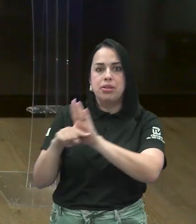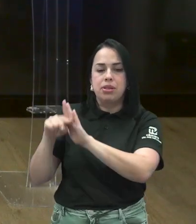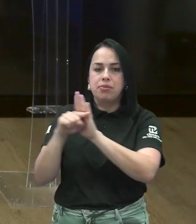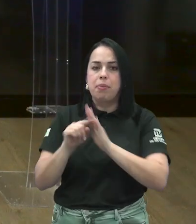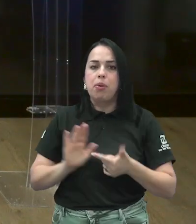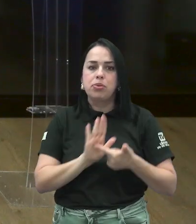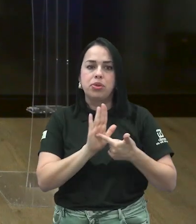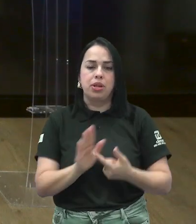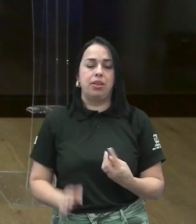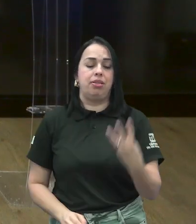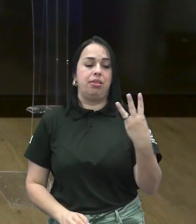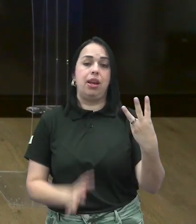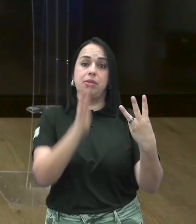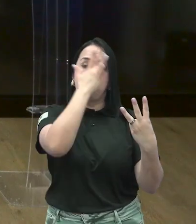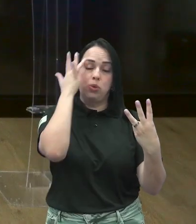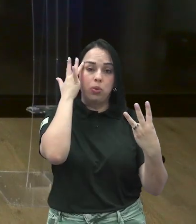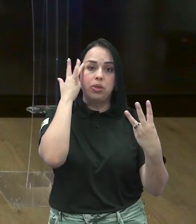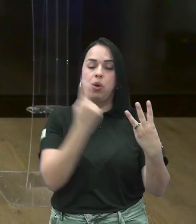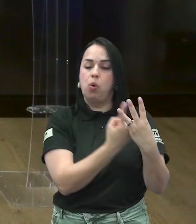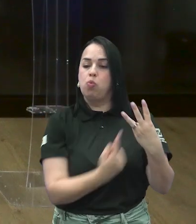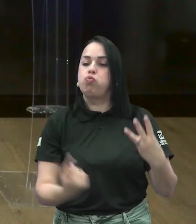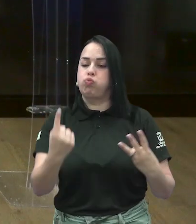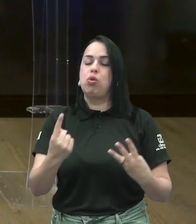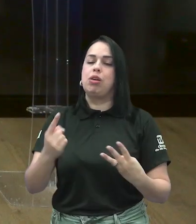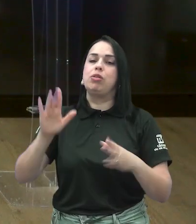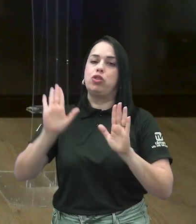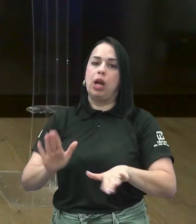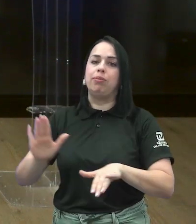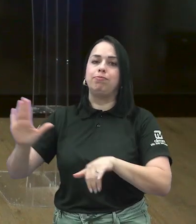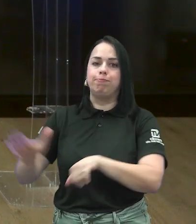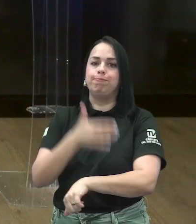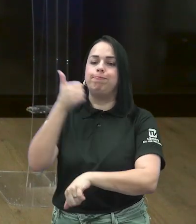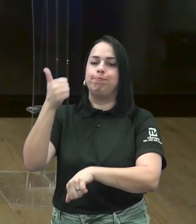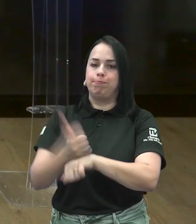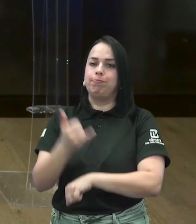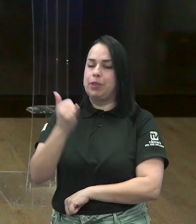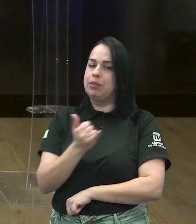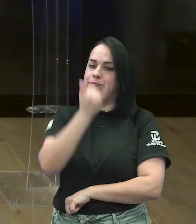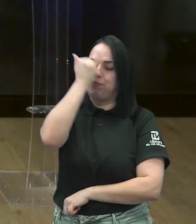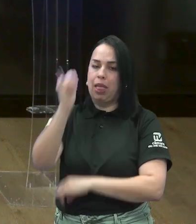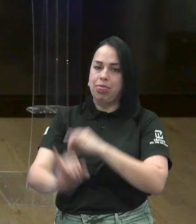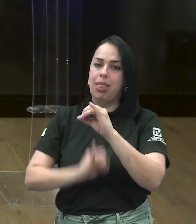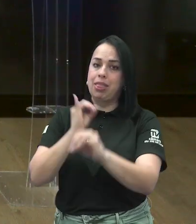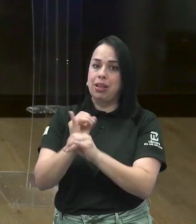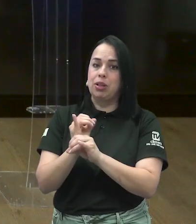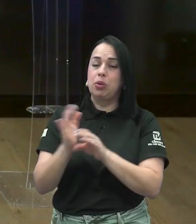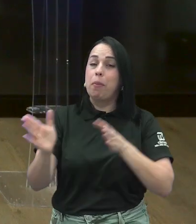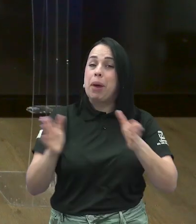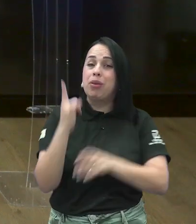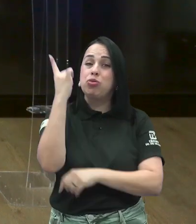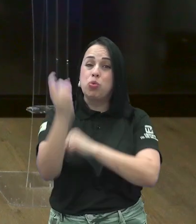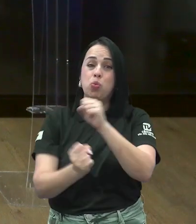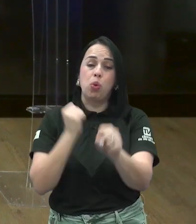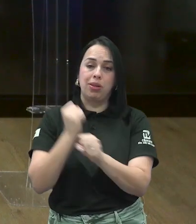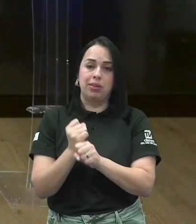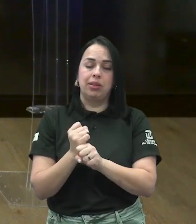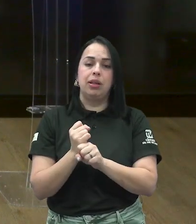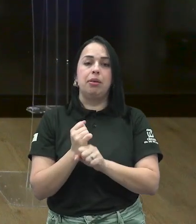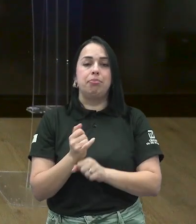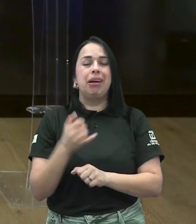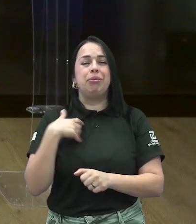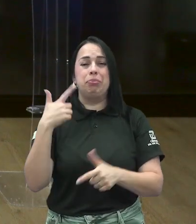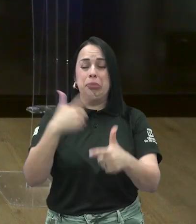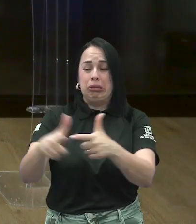Instituto Datafolha revelou que 1 em cada 3 brasileiros foi vítima de algum tipo de golpe virtual nos últimos 12